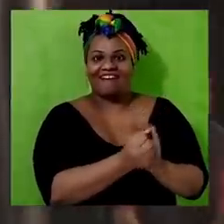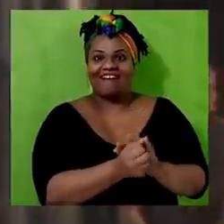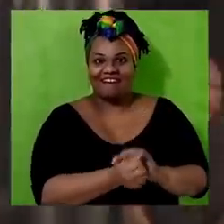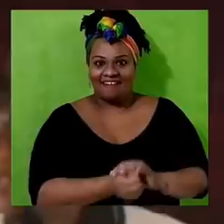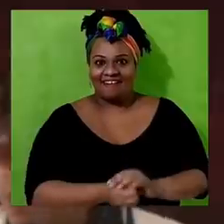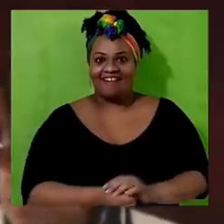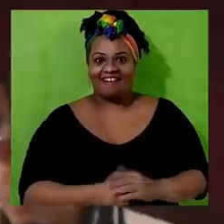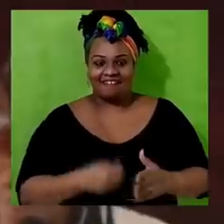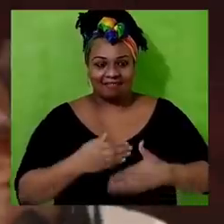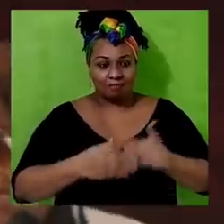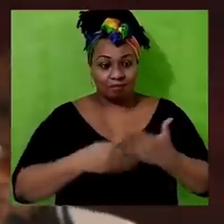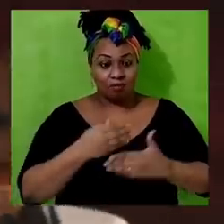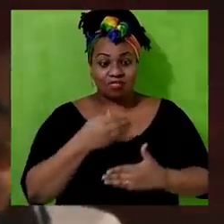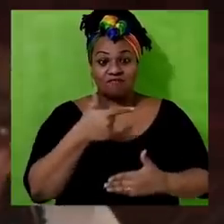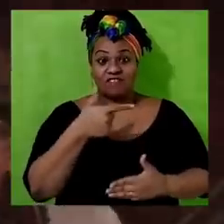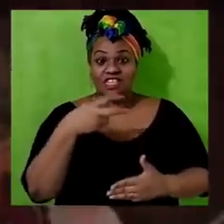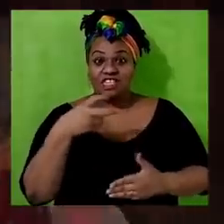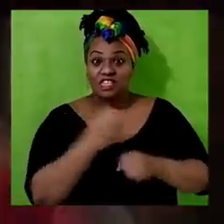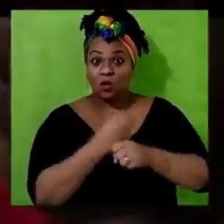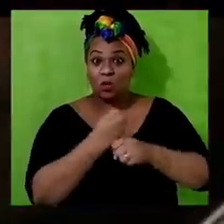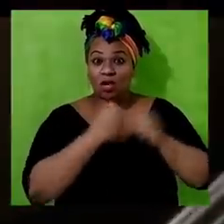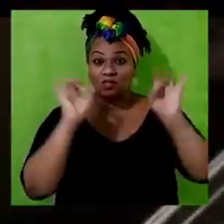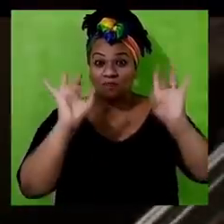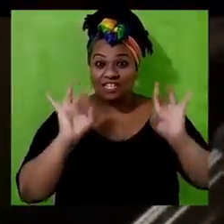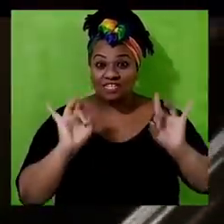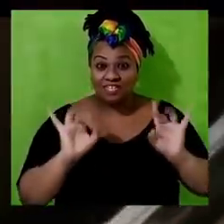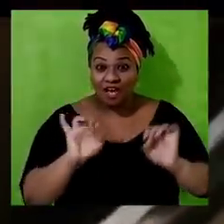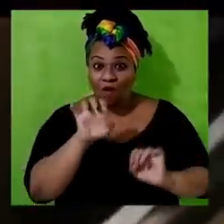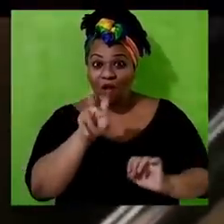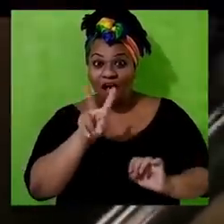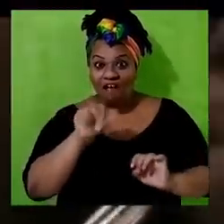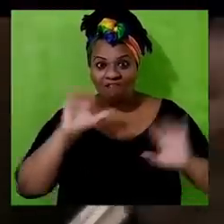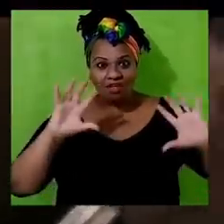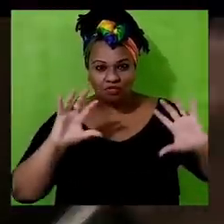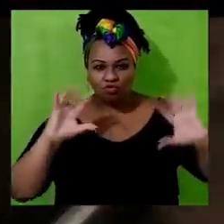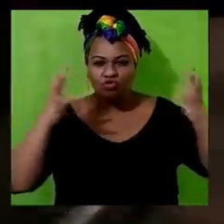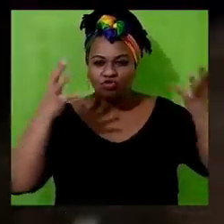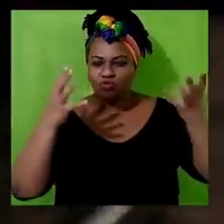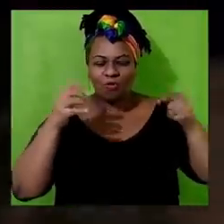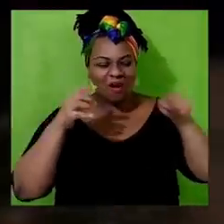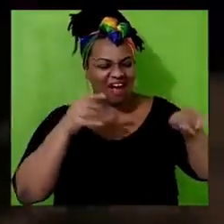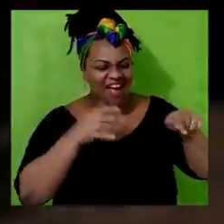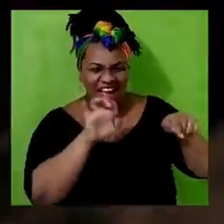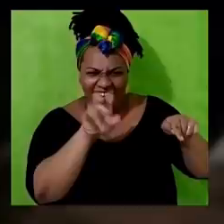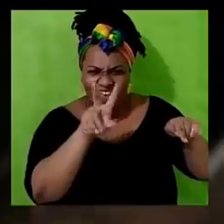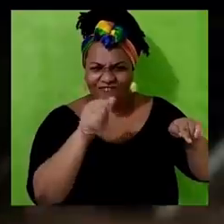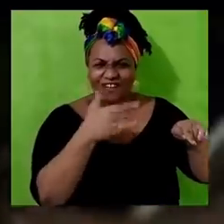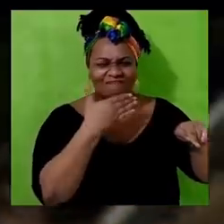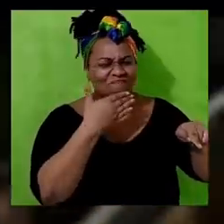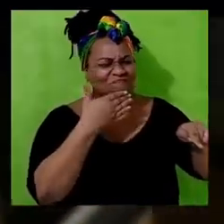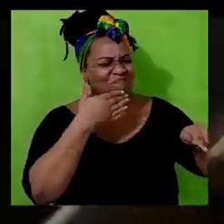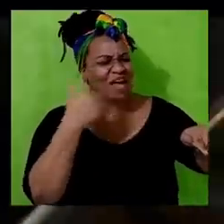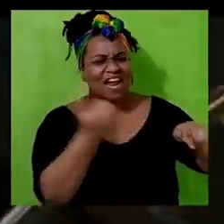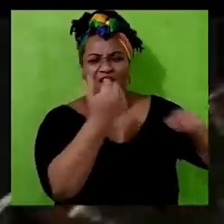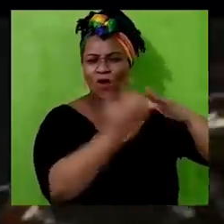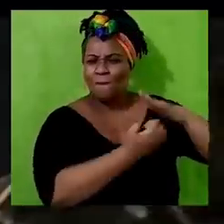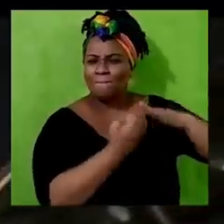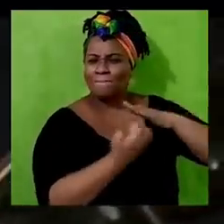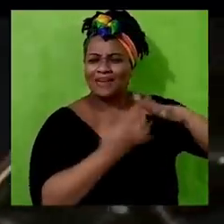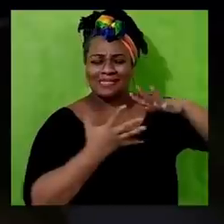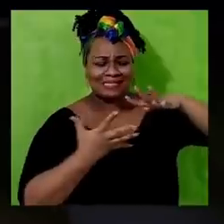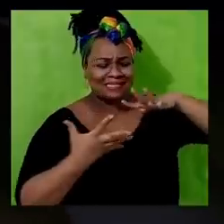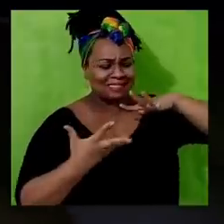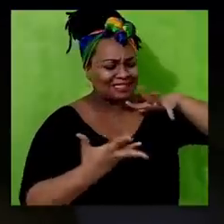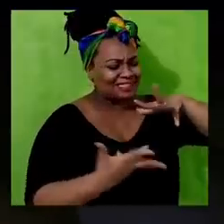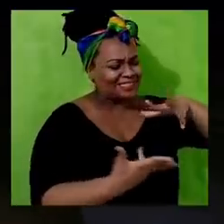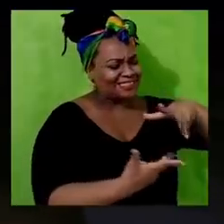É, foi 25 anos. Banda Eva, uma das empresas do planeta.